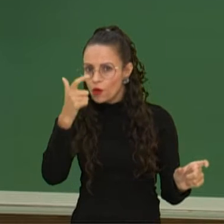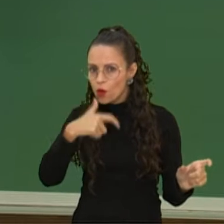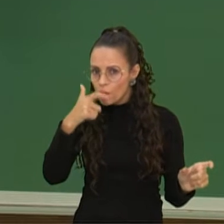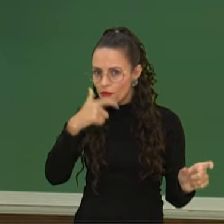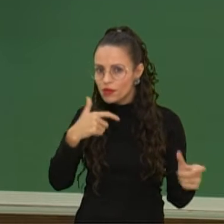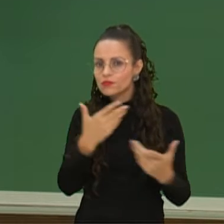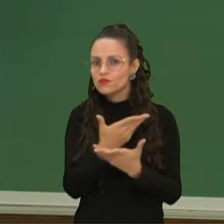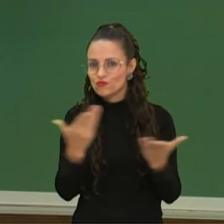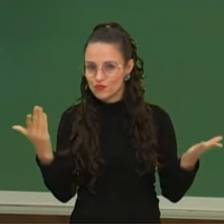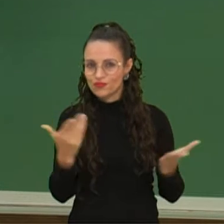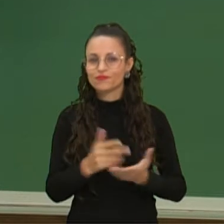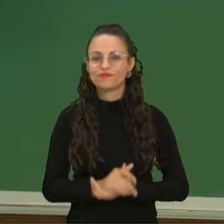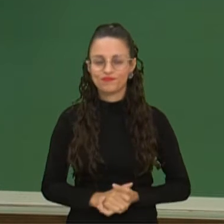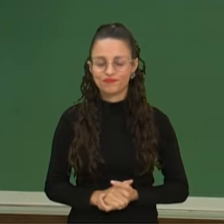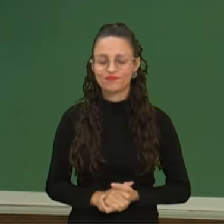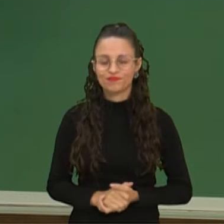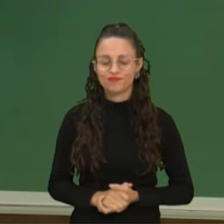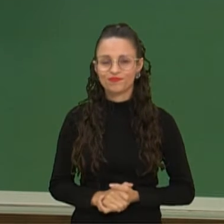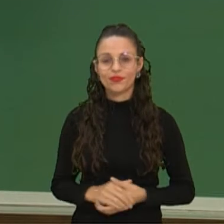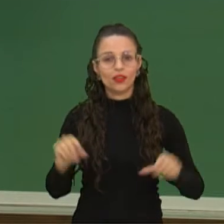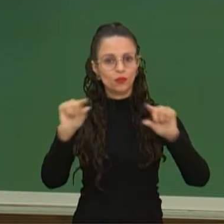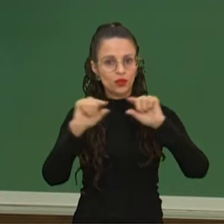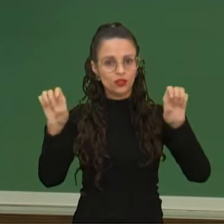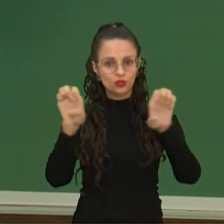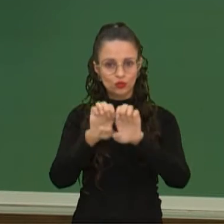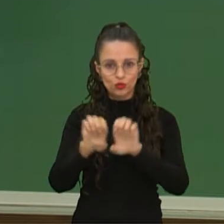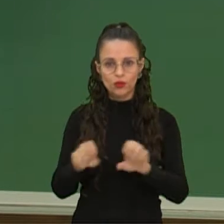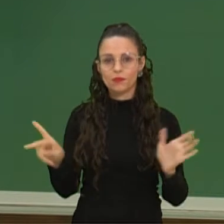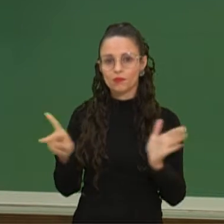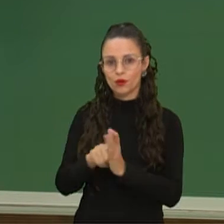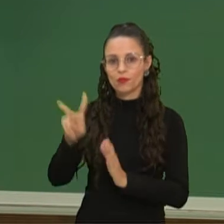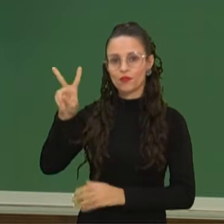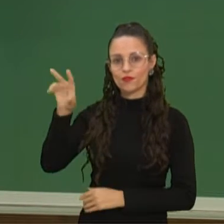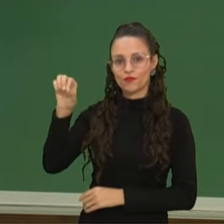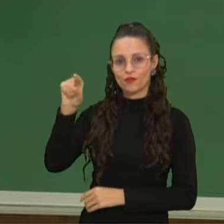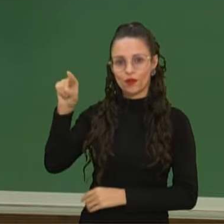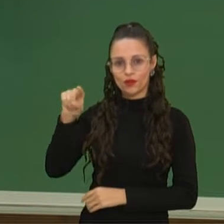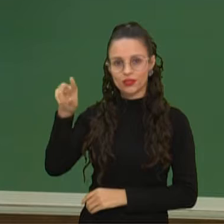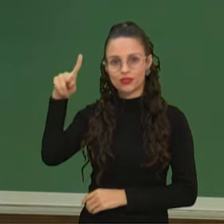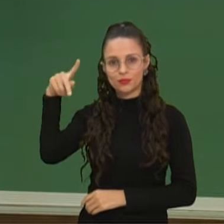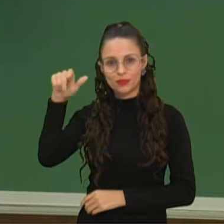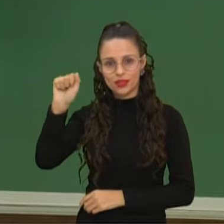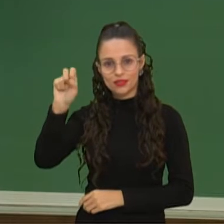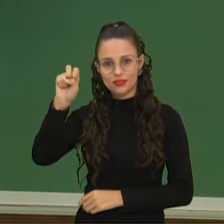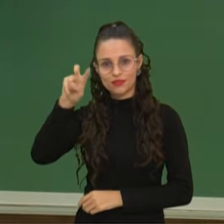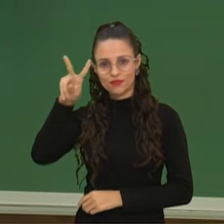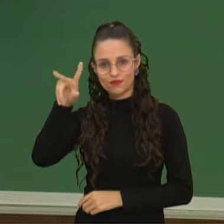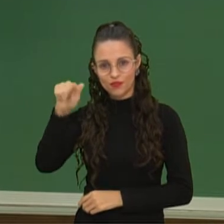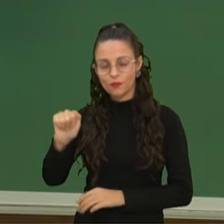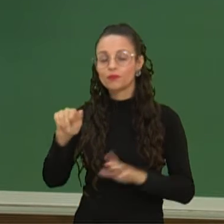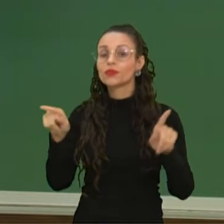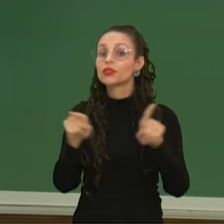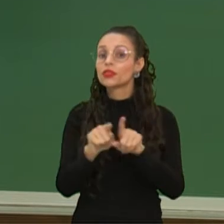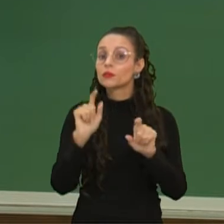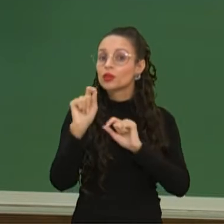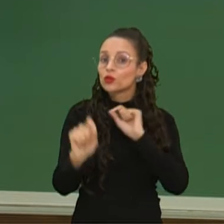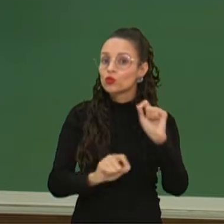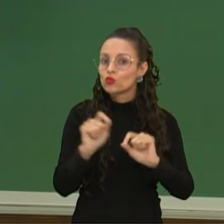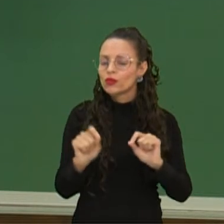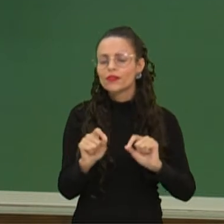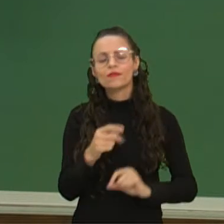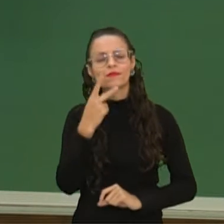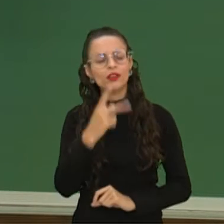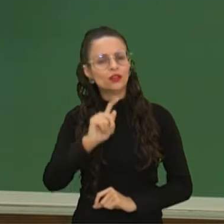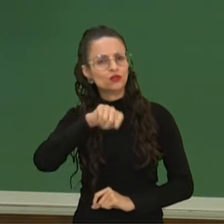foram comidos. Então, a gente tem uma estrutura bem de voz passiva aqui também, né? E no meio desse assunto, a gente vai falar um pouco sobre